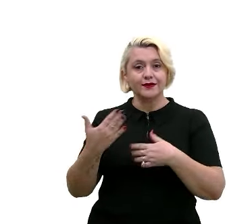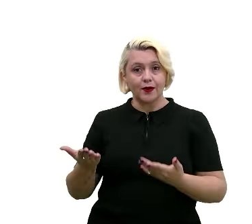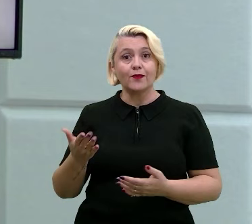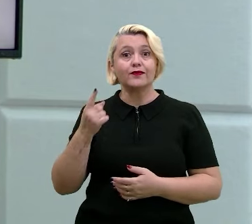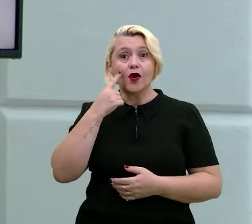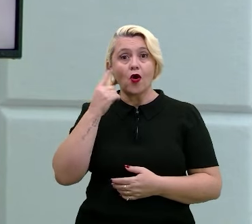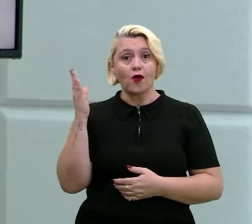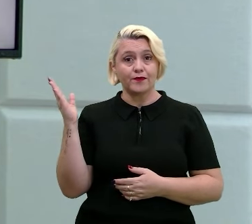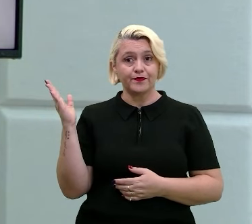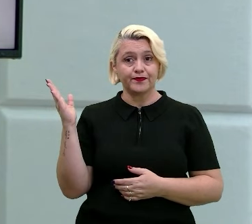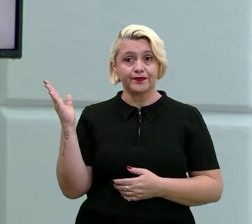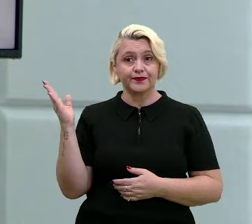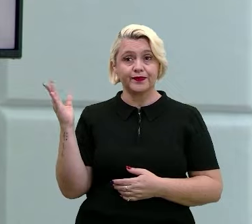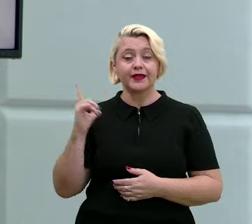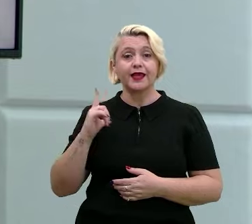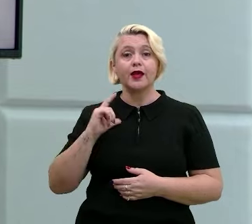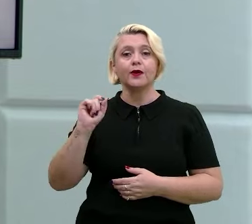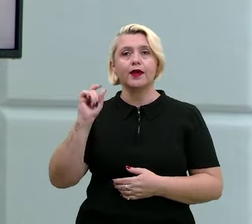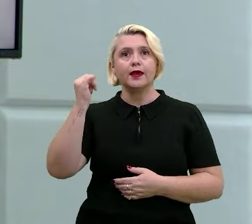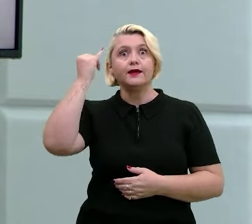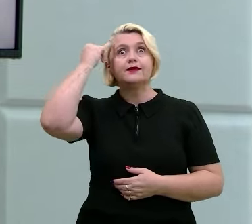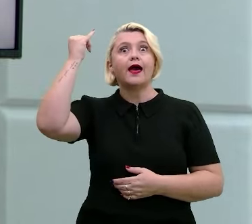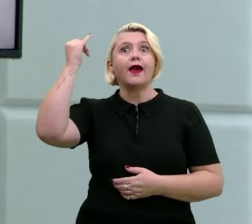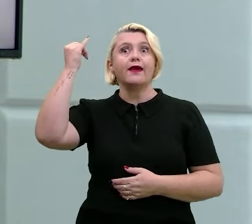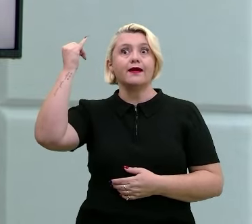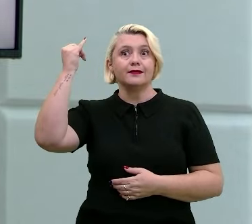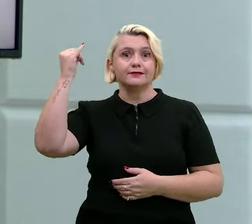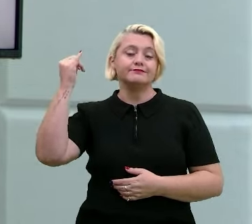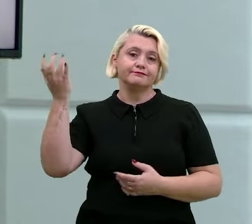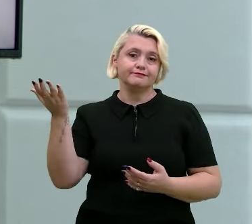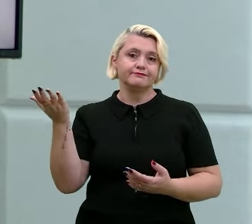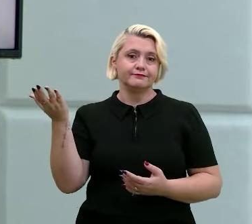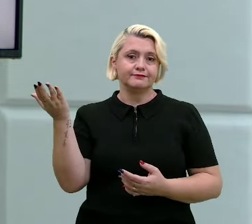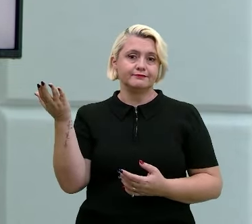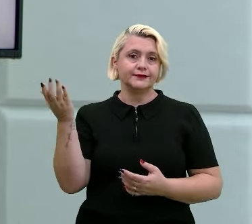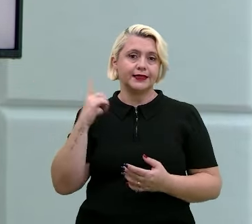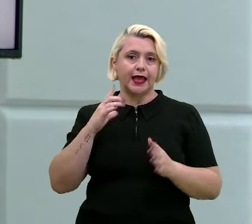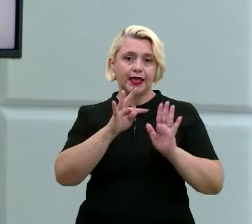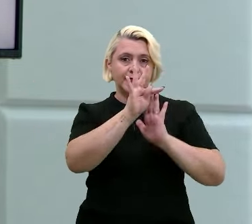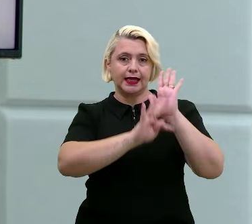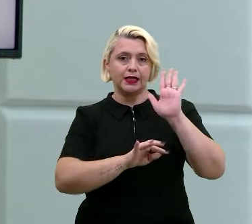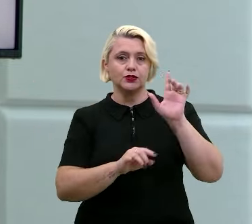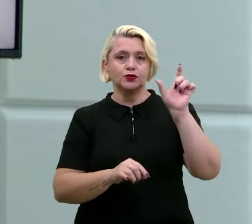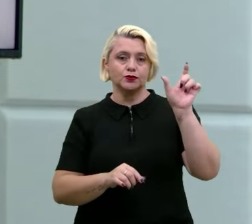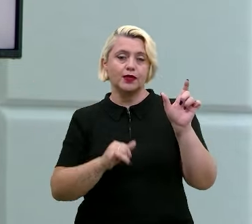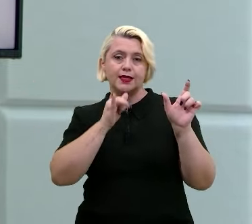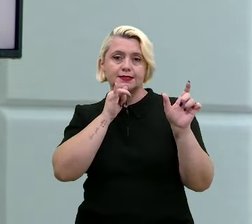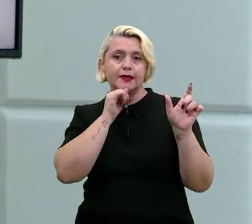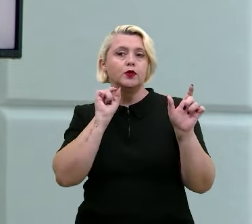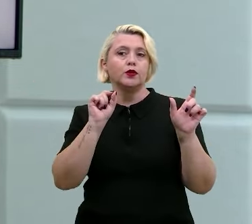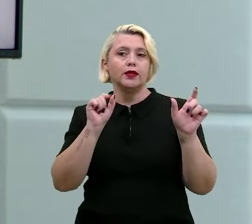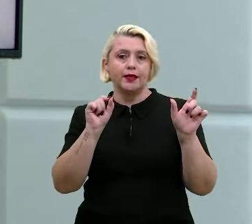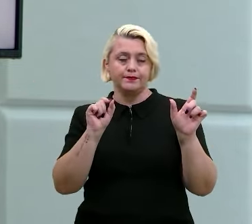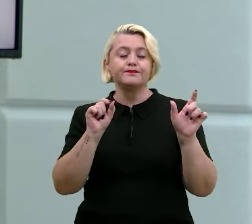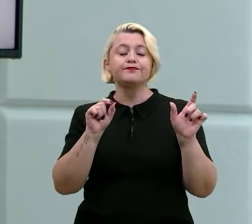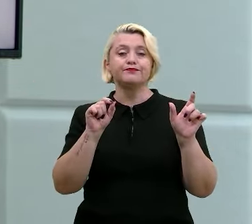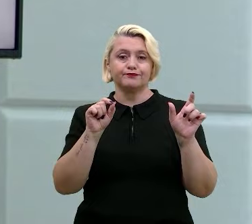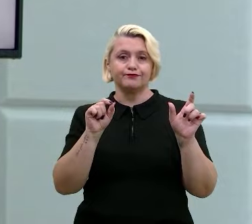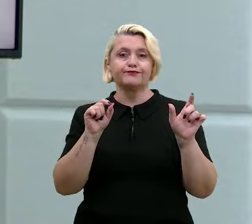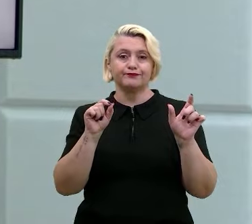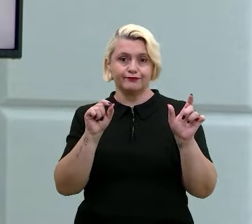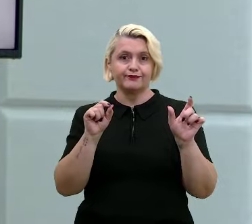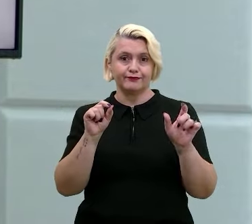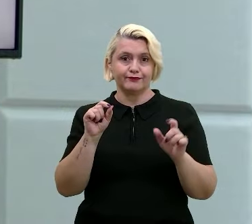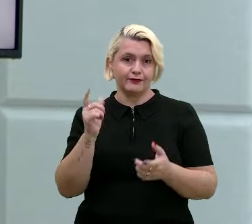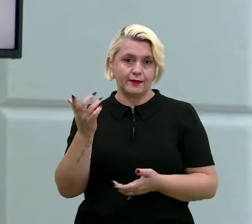eu trago uma ideia, né, e aqui eu trouxe um exemplo baseado no,